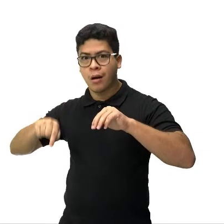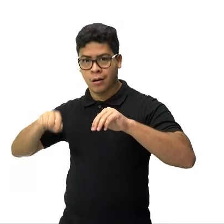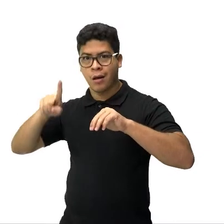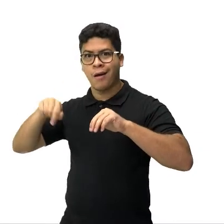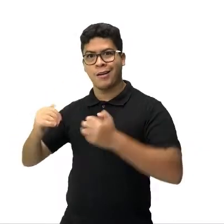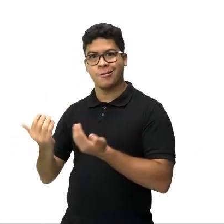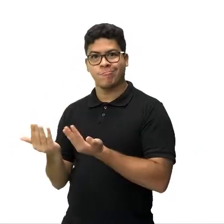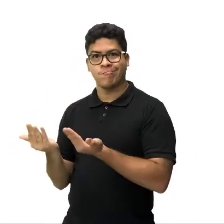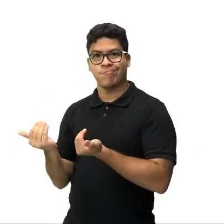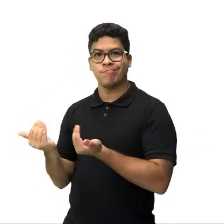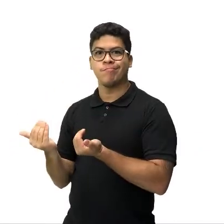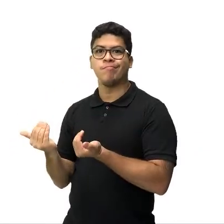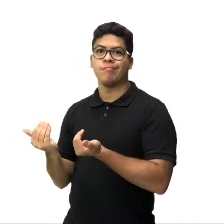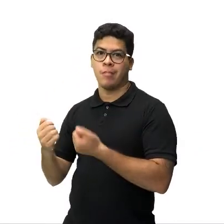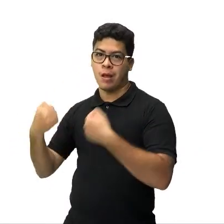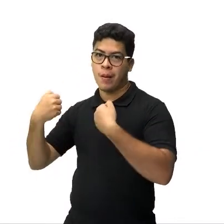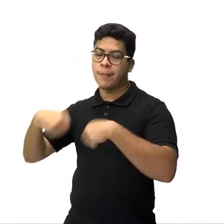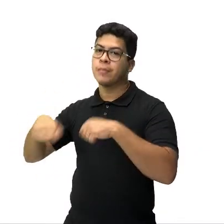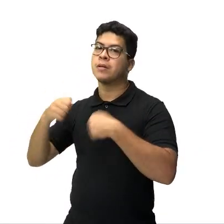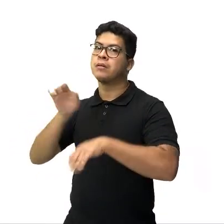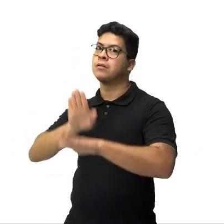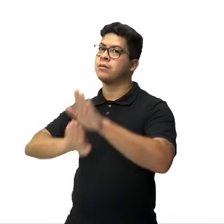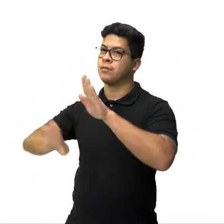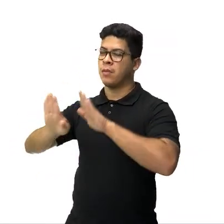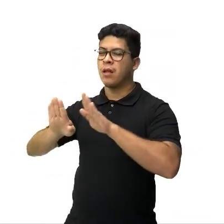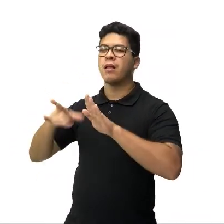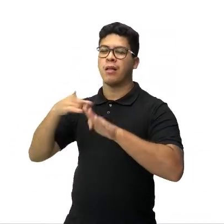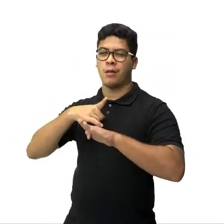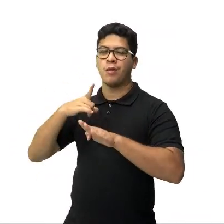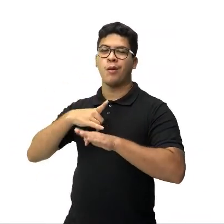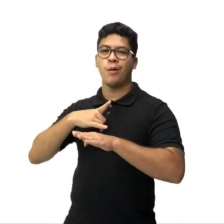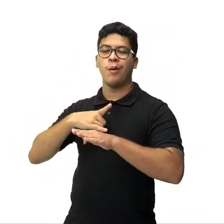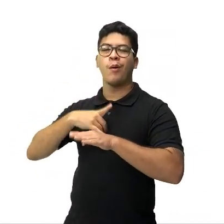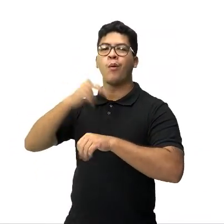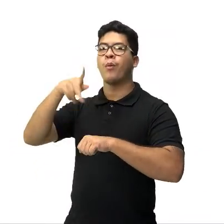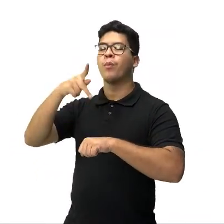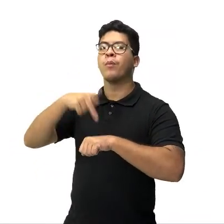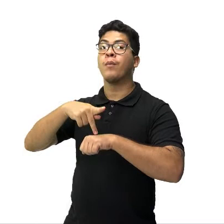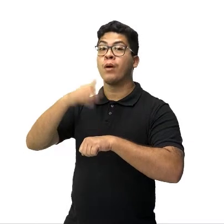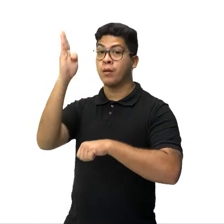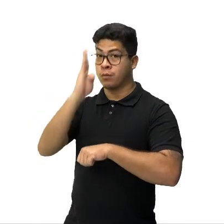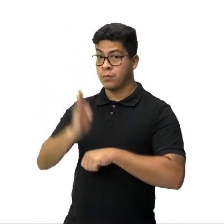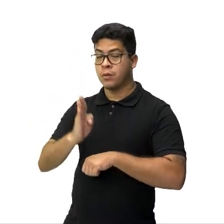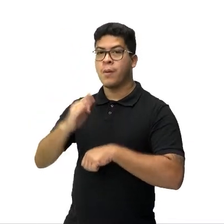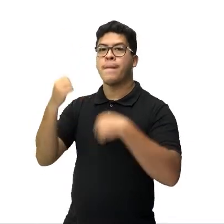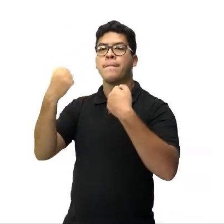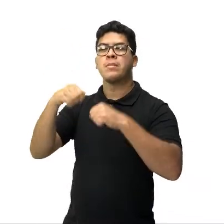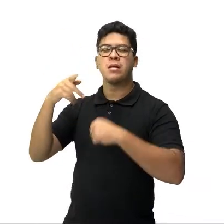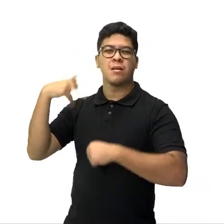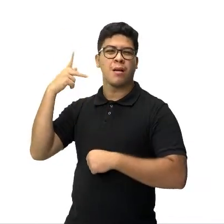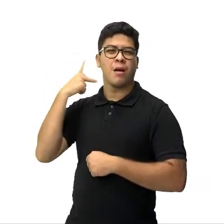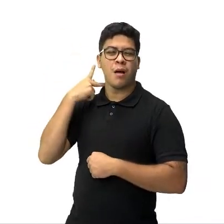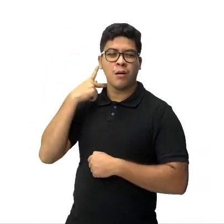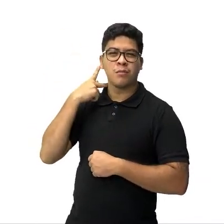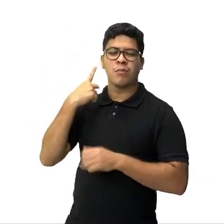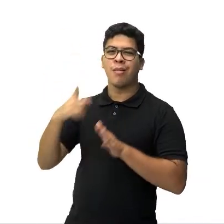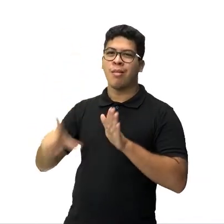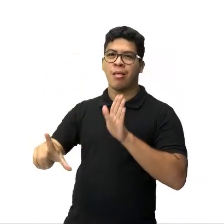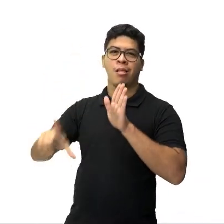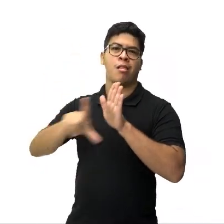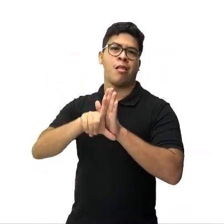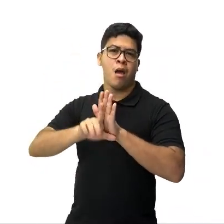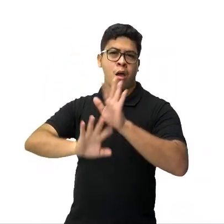que o Estado crie políticas públicas que atendam essa parte, essa parcela